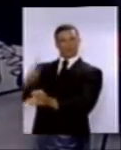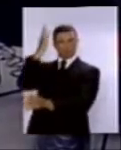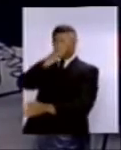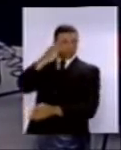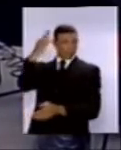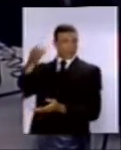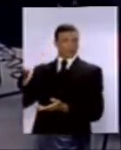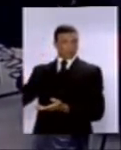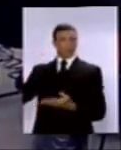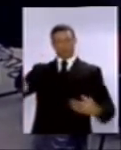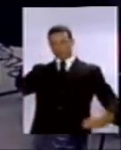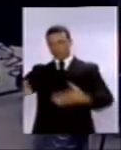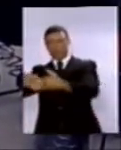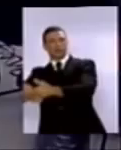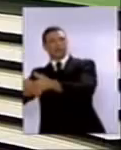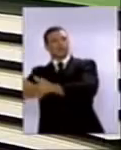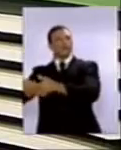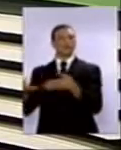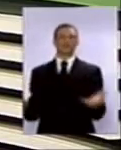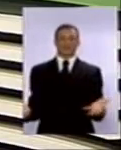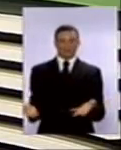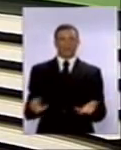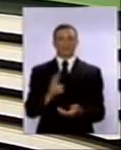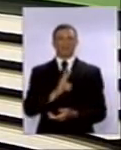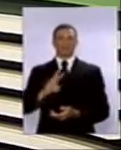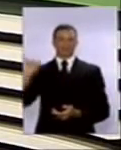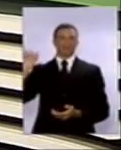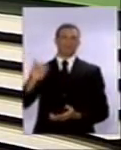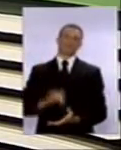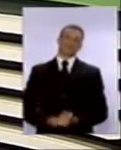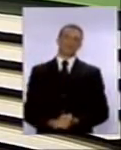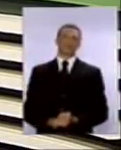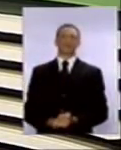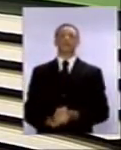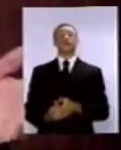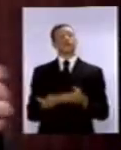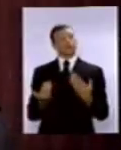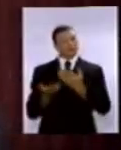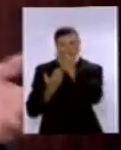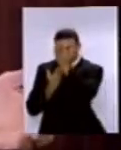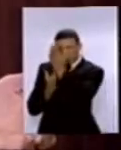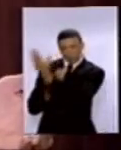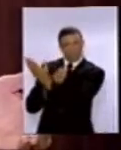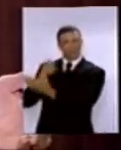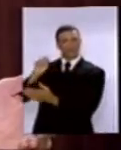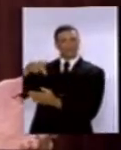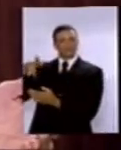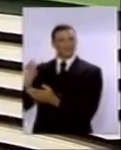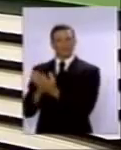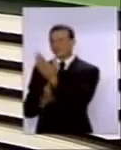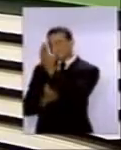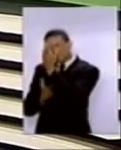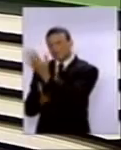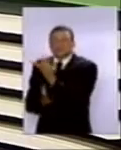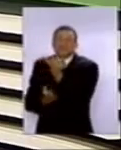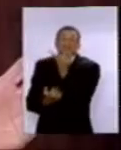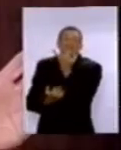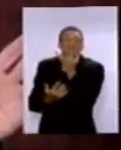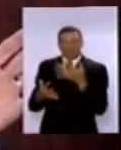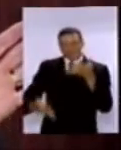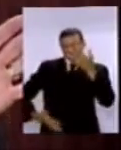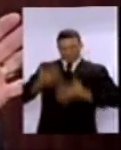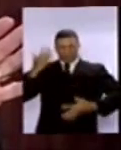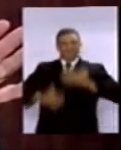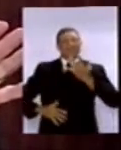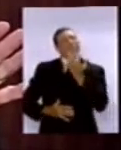teori zavascki cadu ana paula é uma magnífica justificada karina terra confusão porque